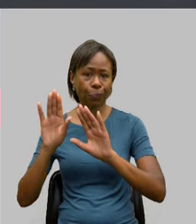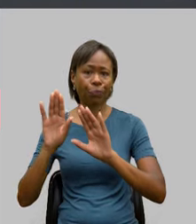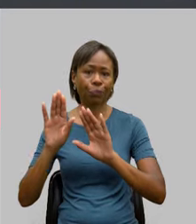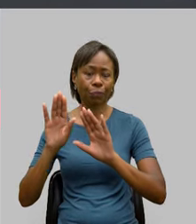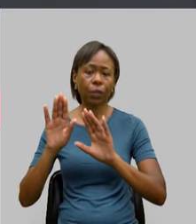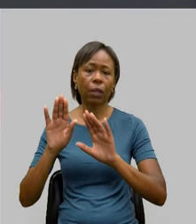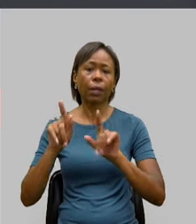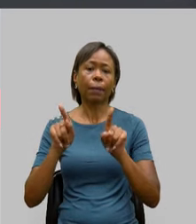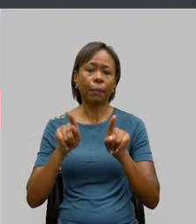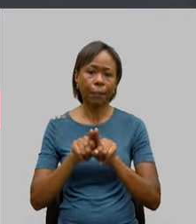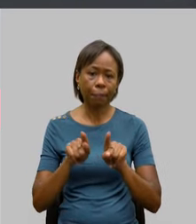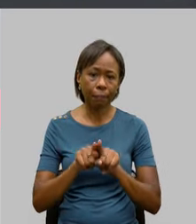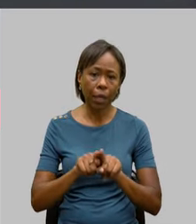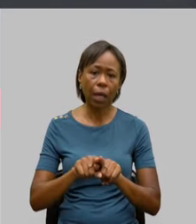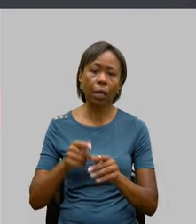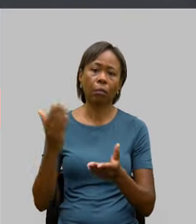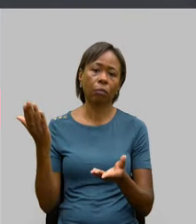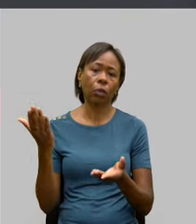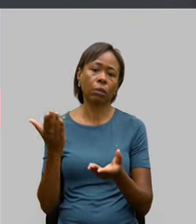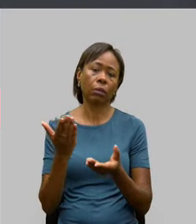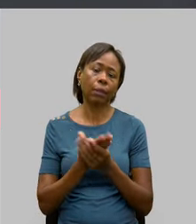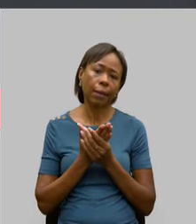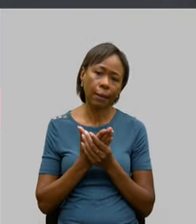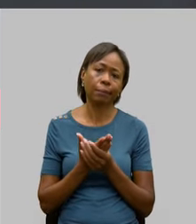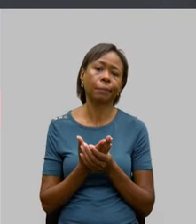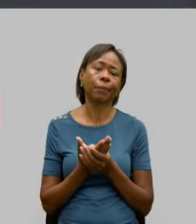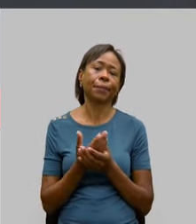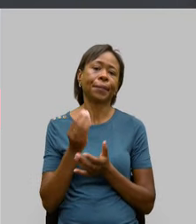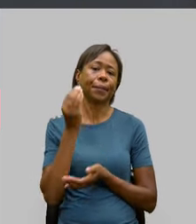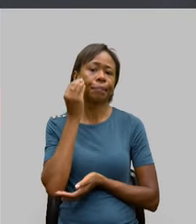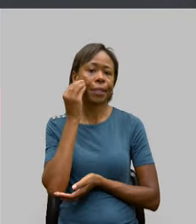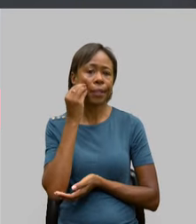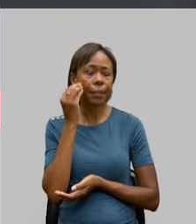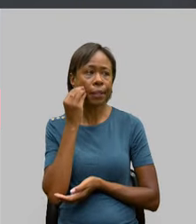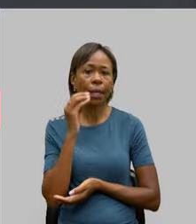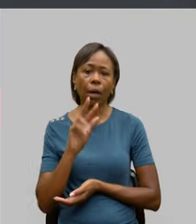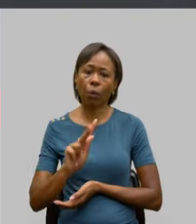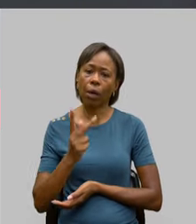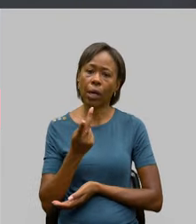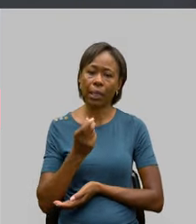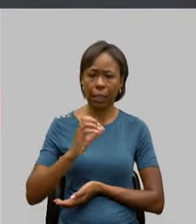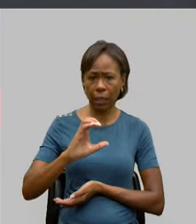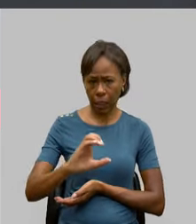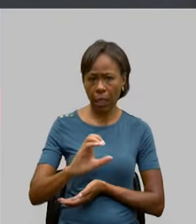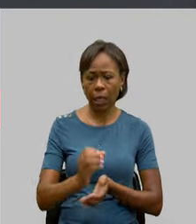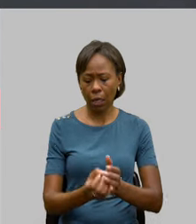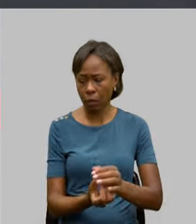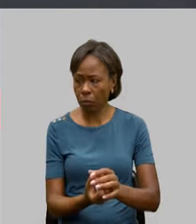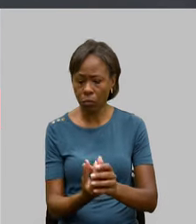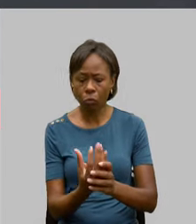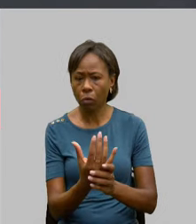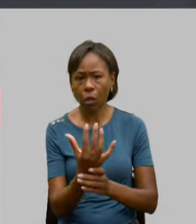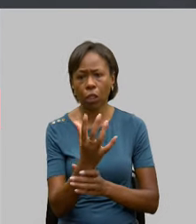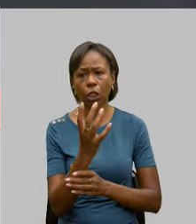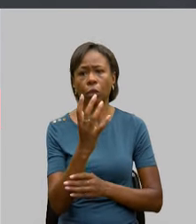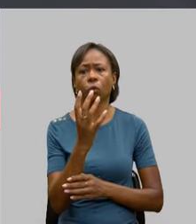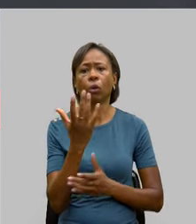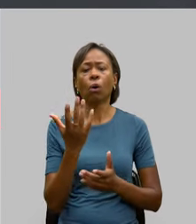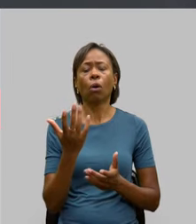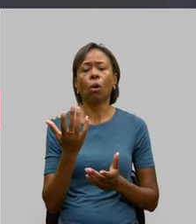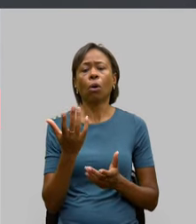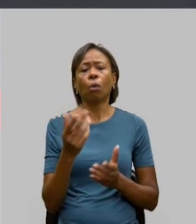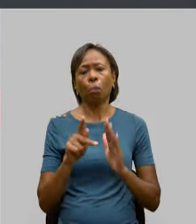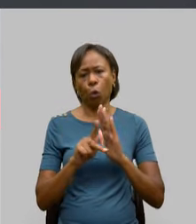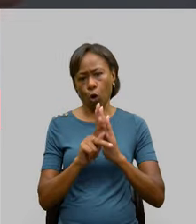junto um processo para tentar eh o HC do cultivo eh da da do